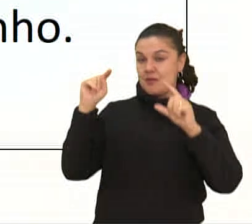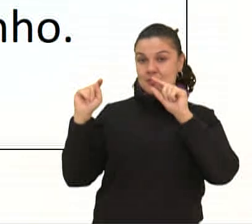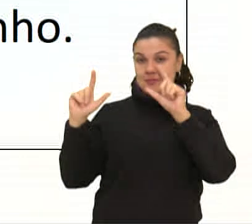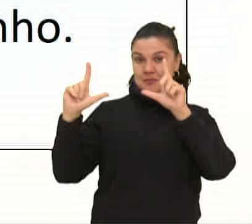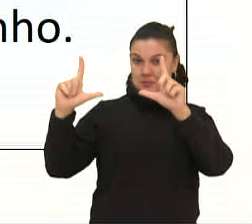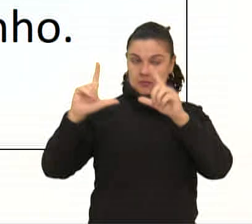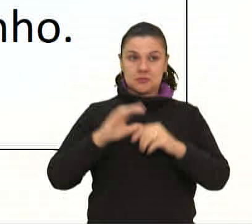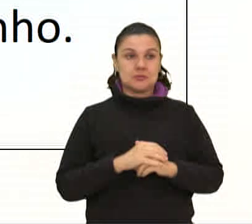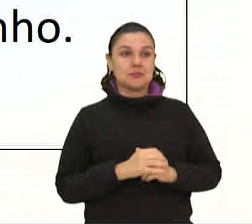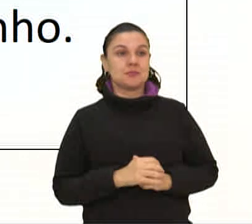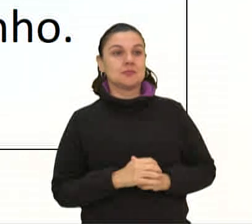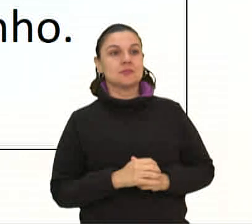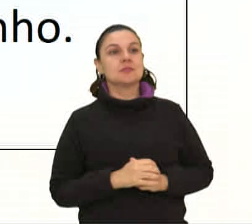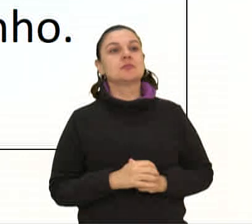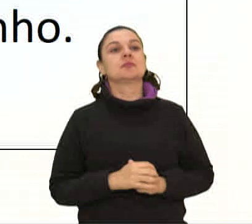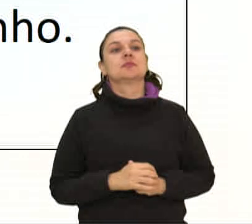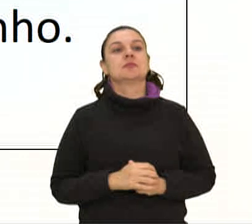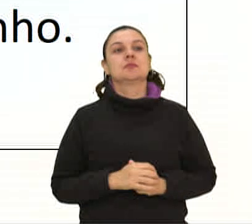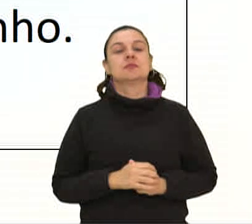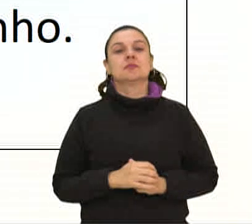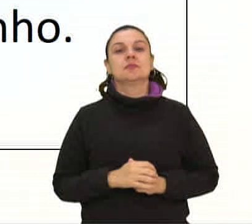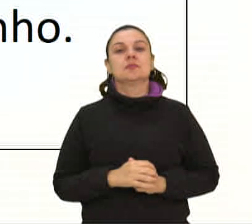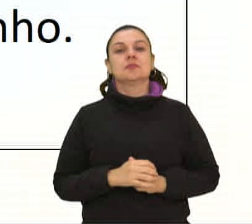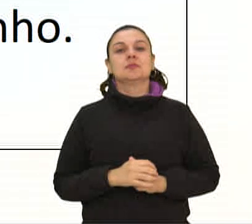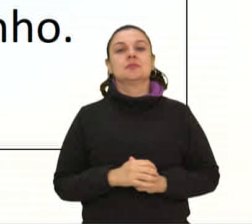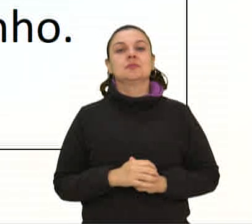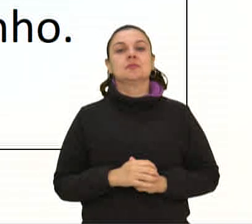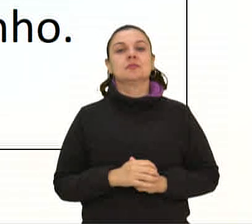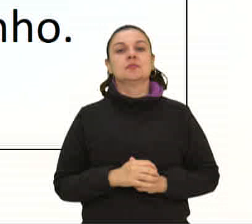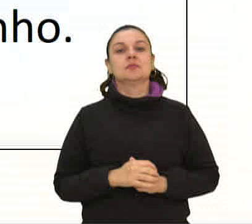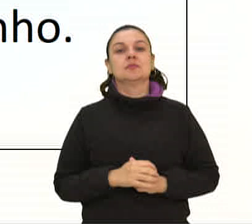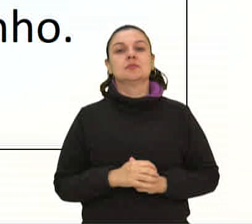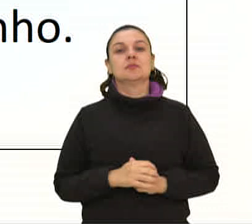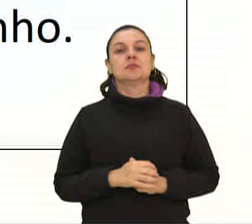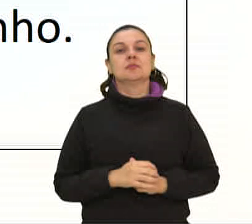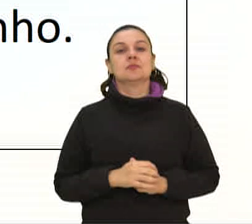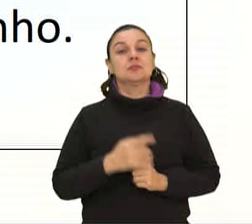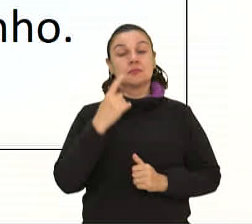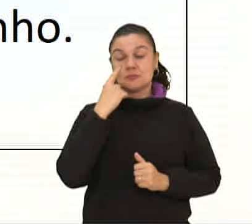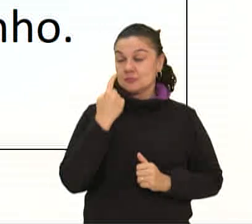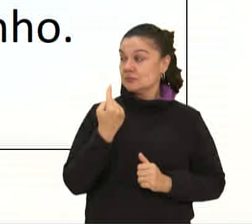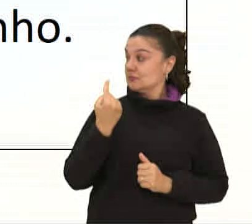atenção? Duro consigo mesmo, suave com o outro.